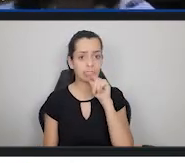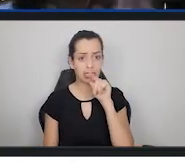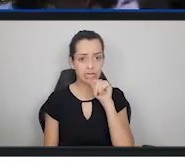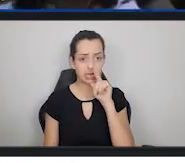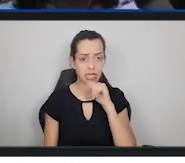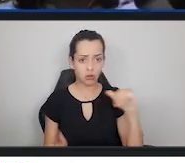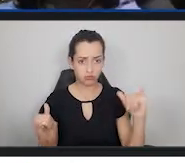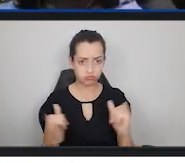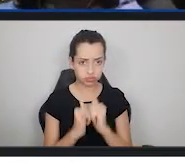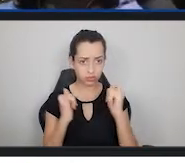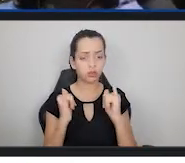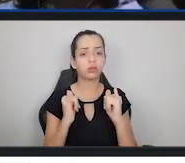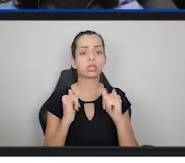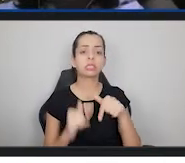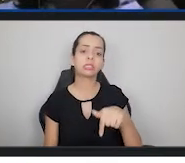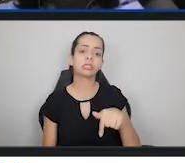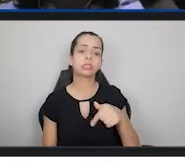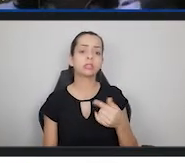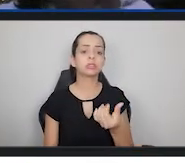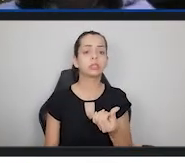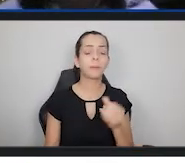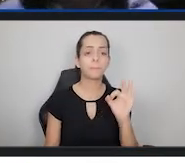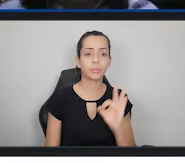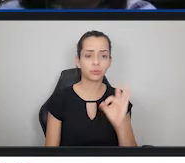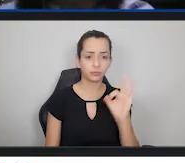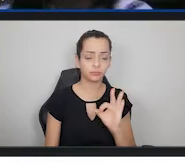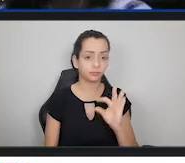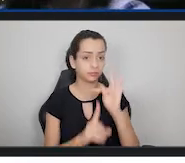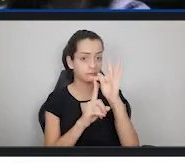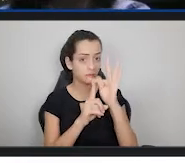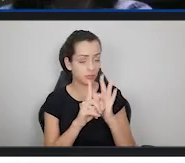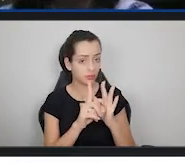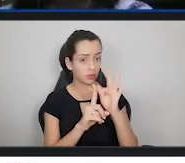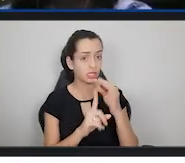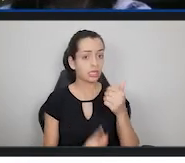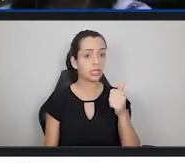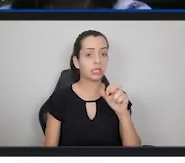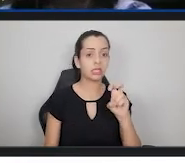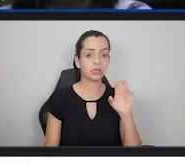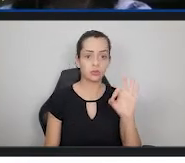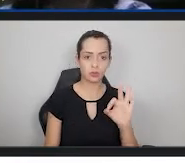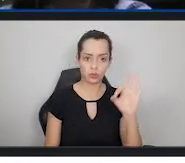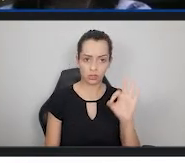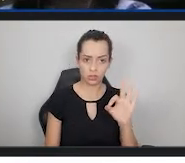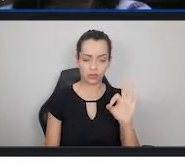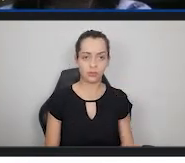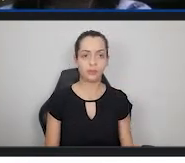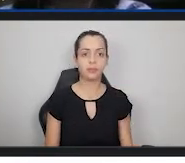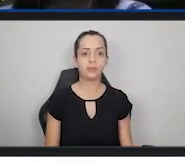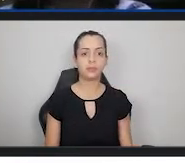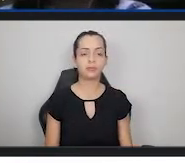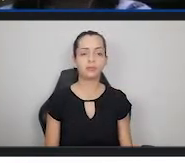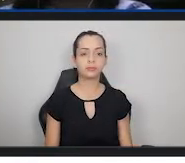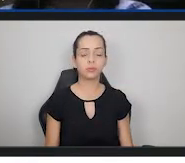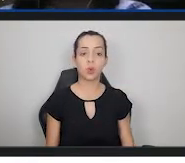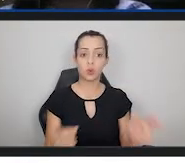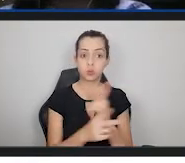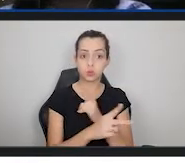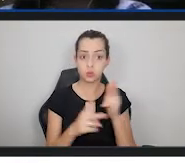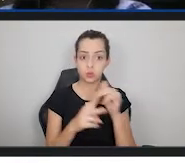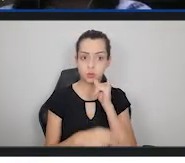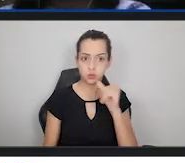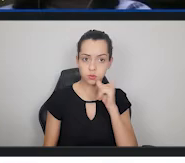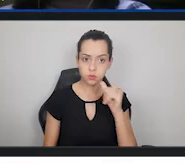A matriz mineira é o percentual de hidrelétrica, se a gente considerar só Minas, 76%, e